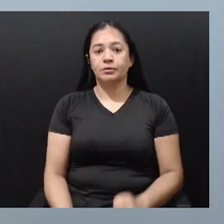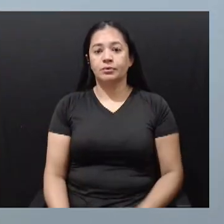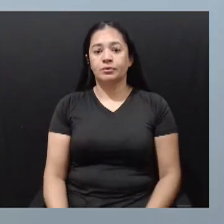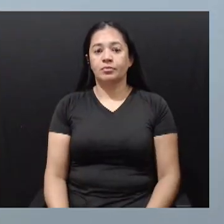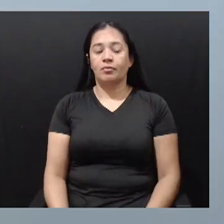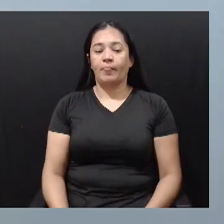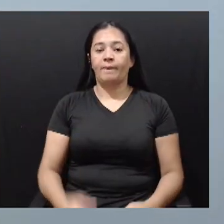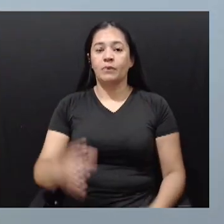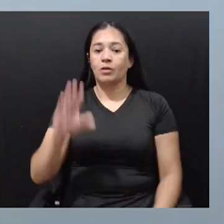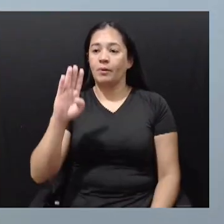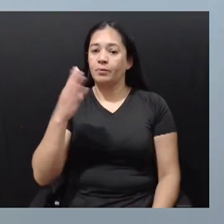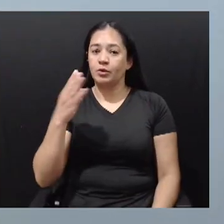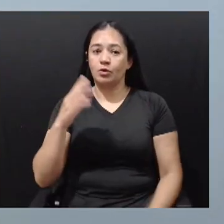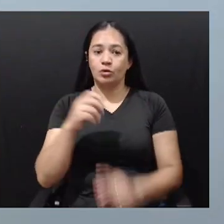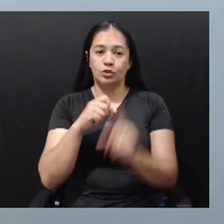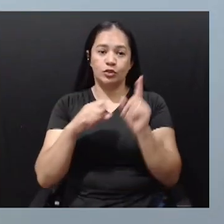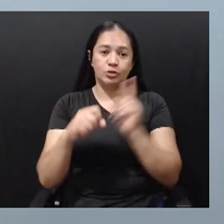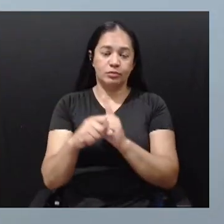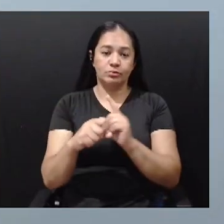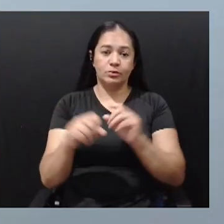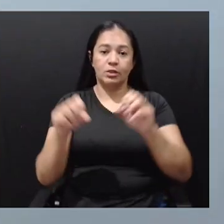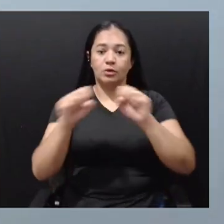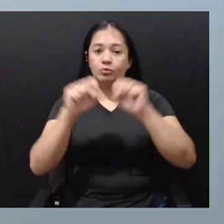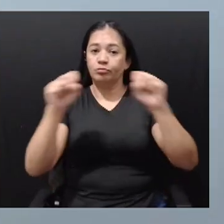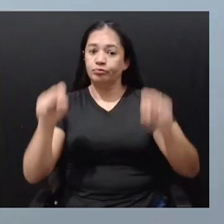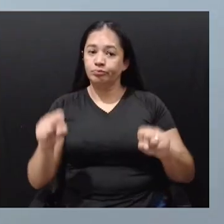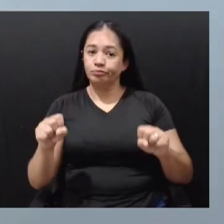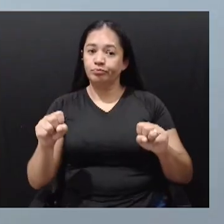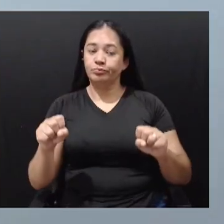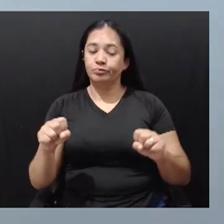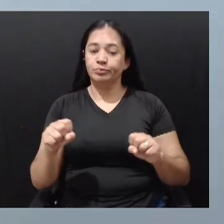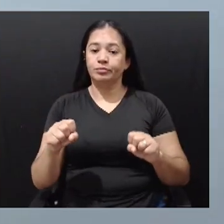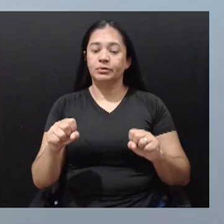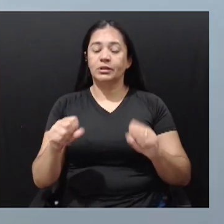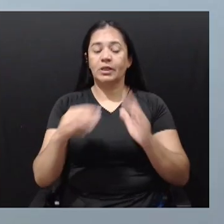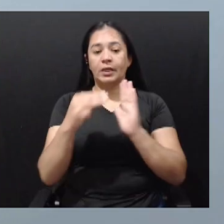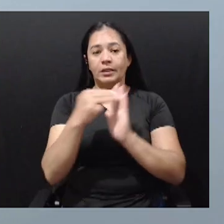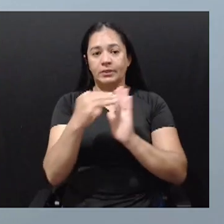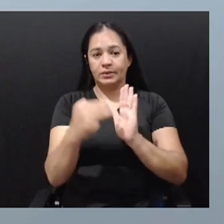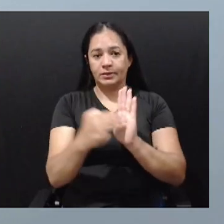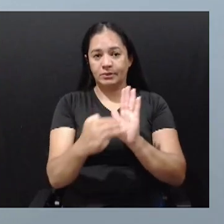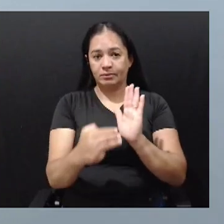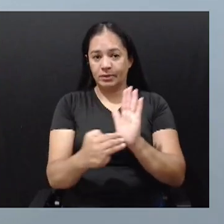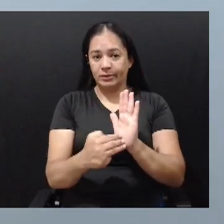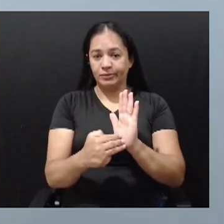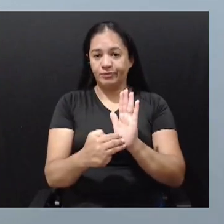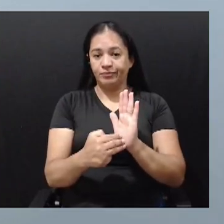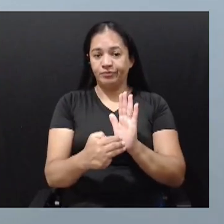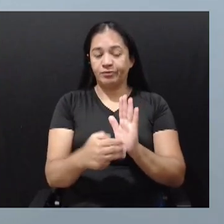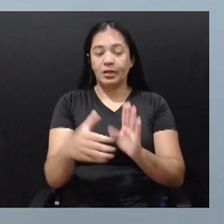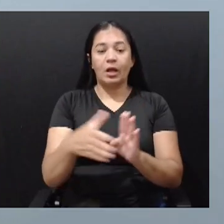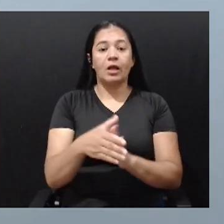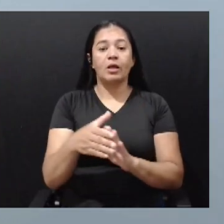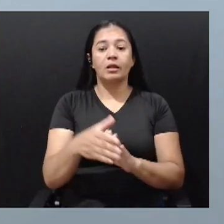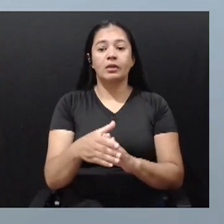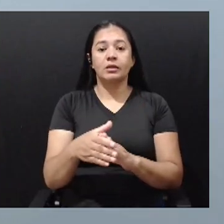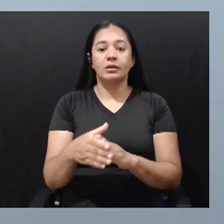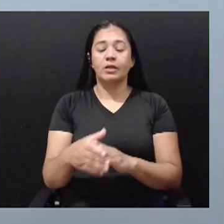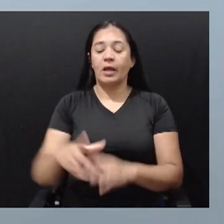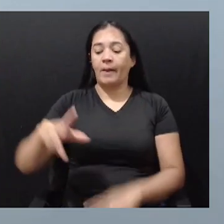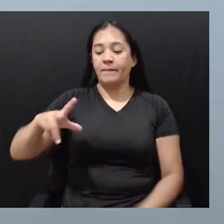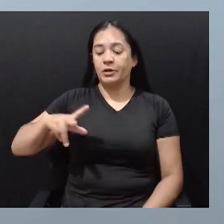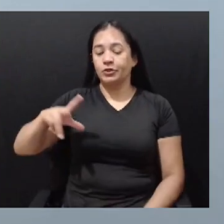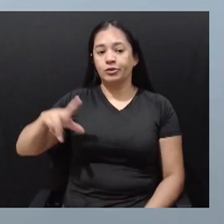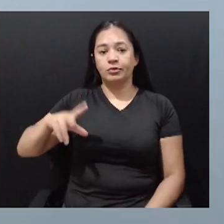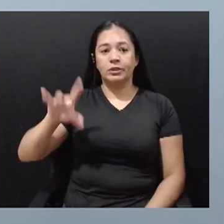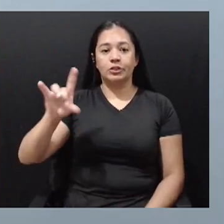biosocioeconômicas, é um ecossistema. E esses métodos eles vão ser indicados levando muito em conta a particularidade de cada mulher. O